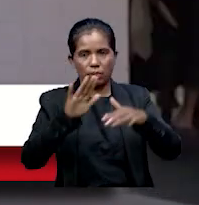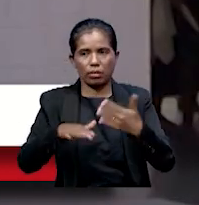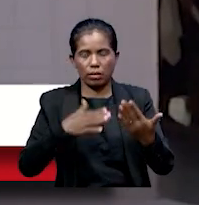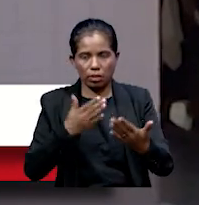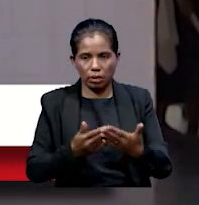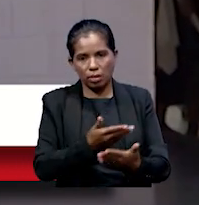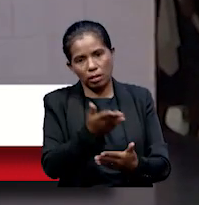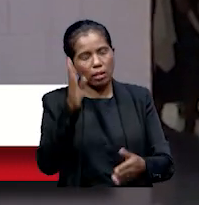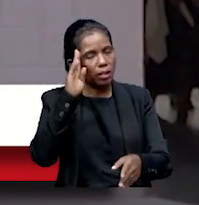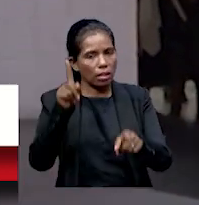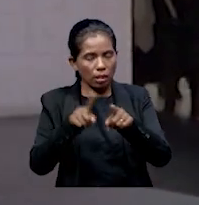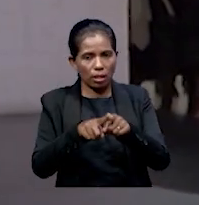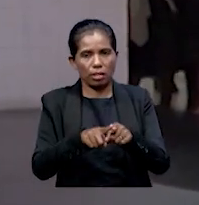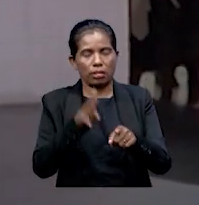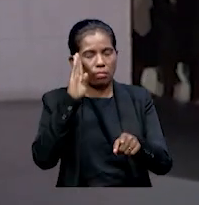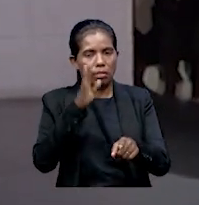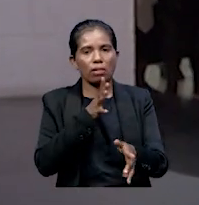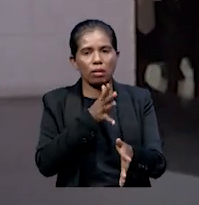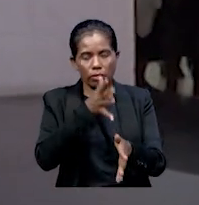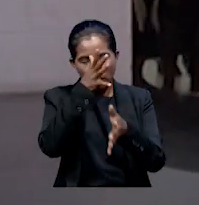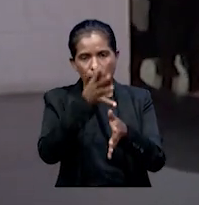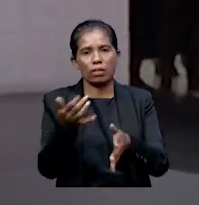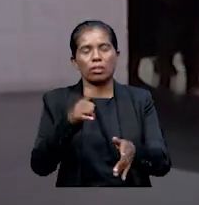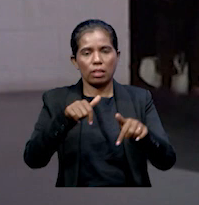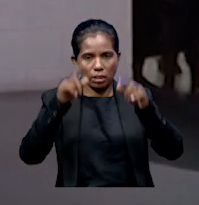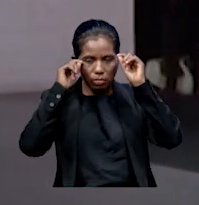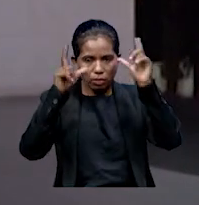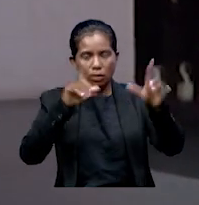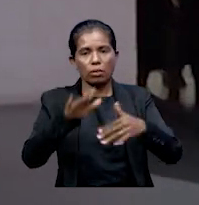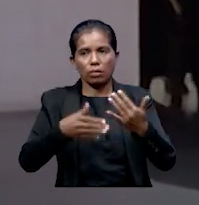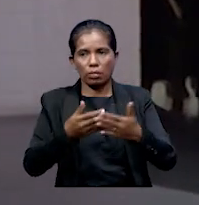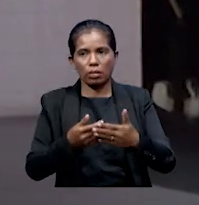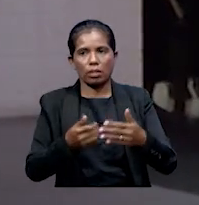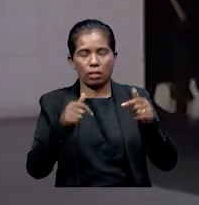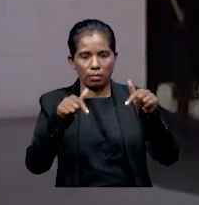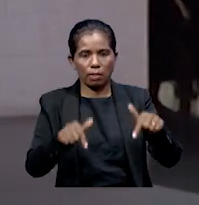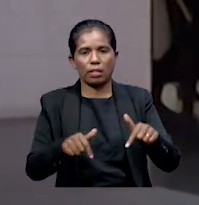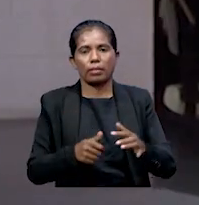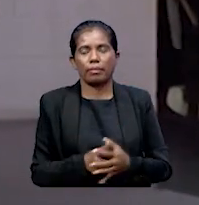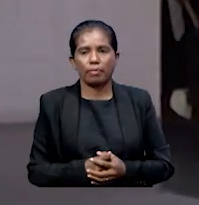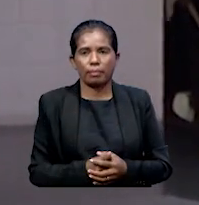ali mau abo sira umur wa sira yane imoron debe